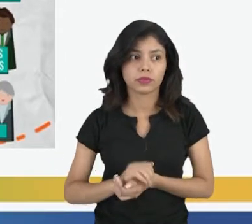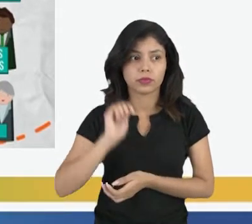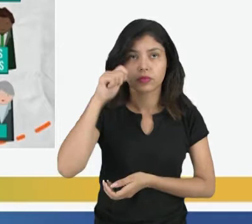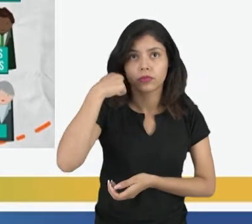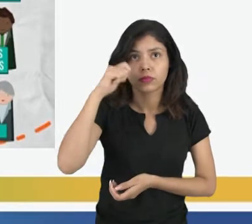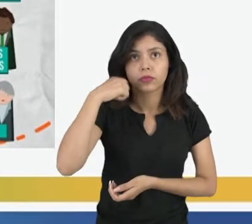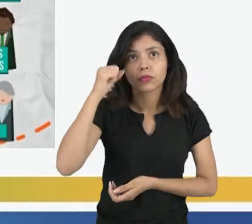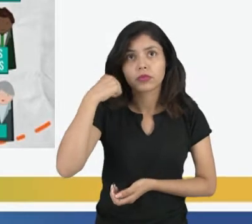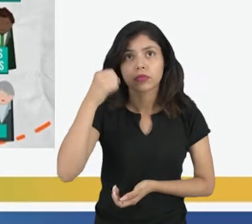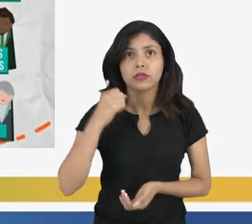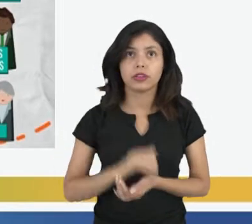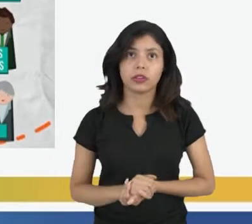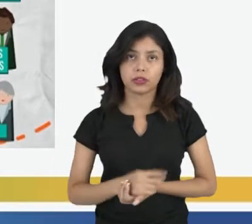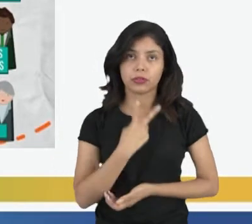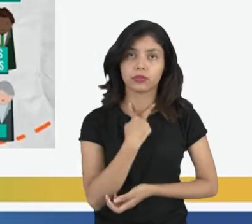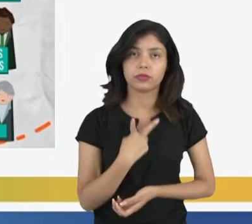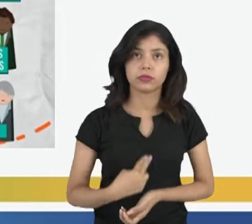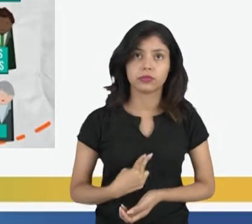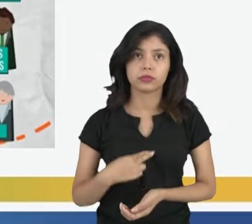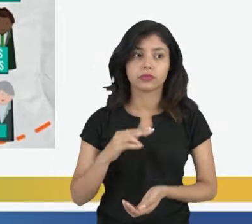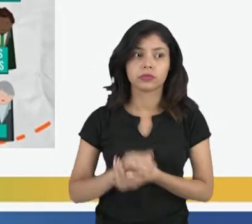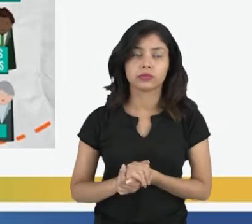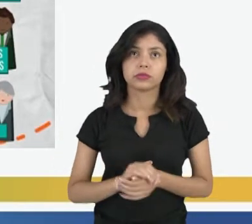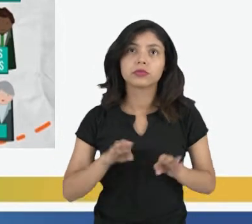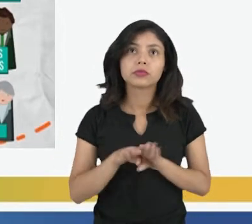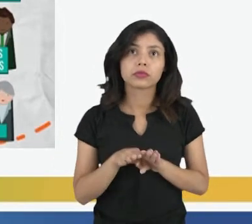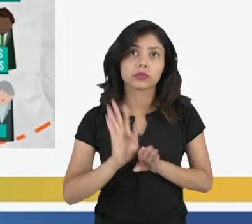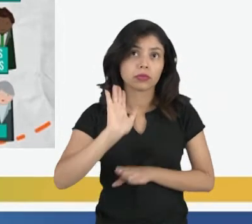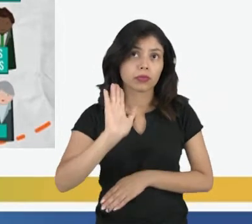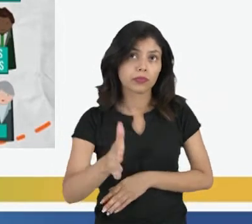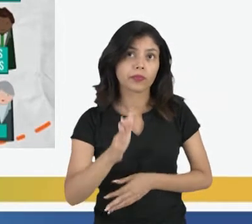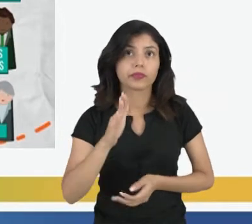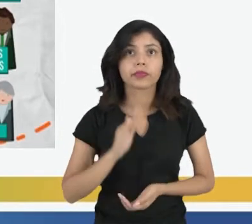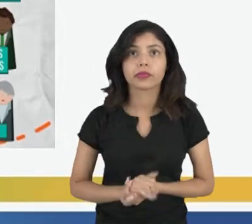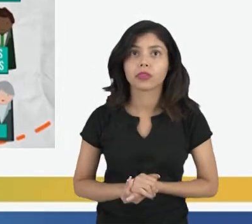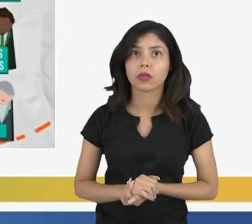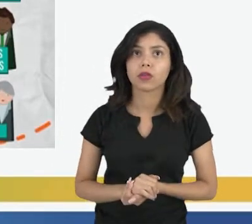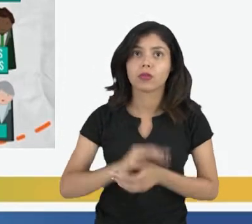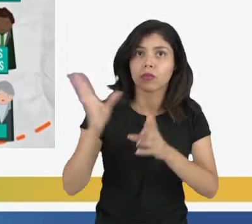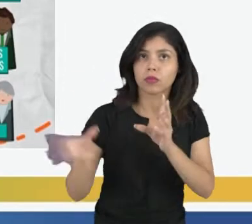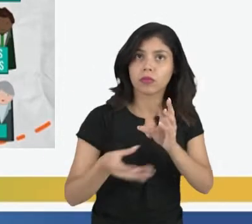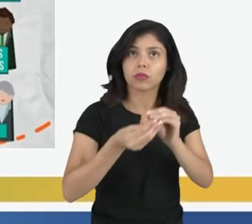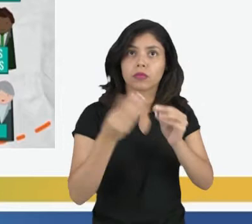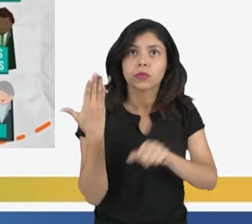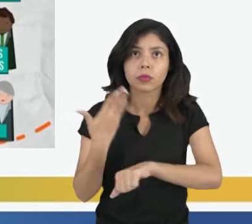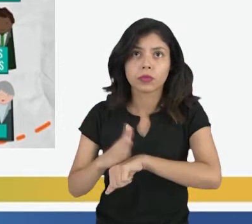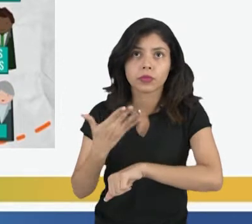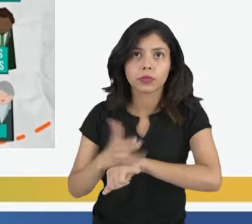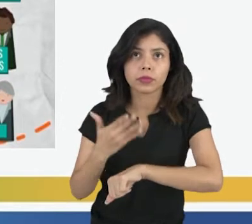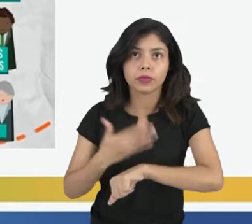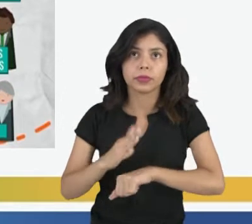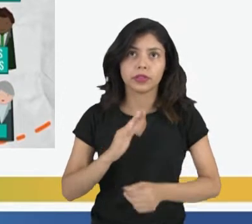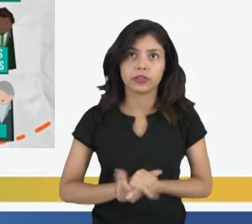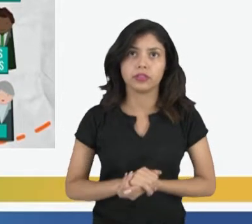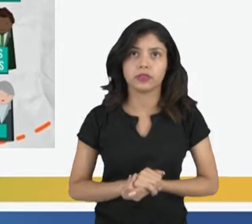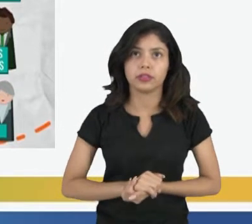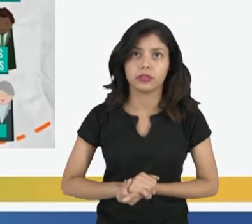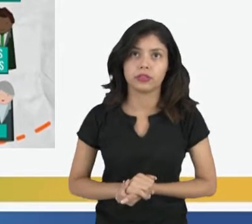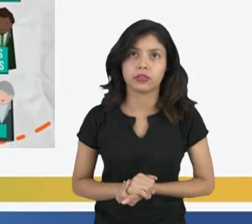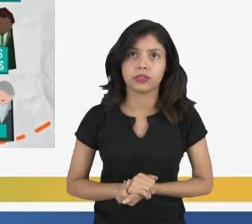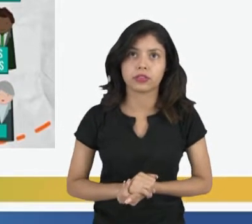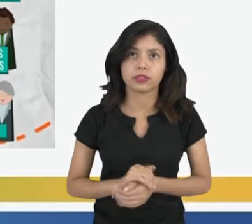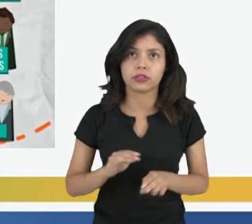vereadores já o Executivo aquele que colocamos em que coloque em prática os projetos